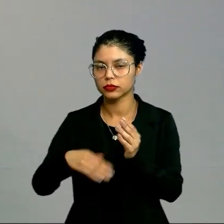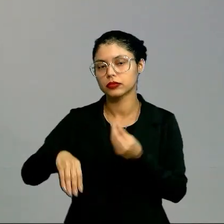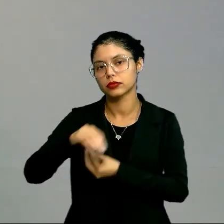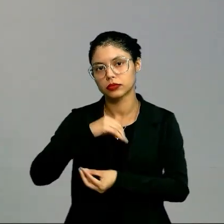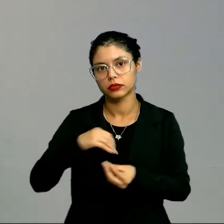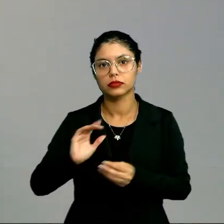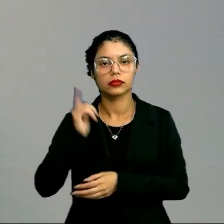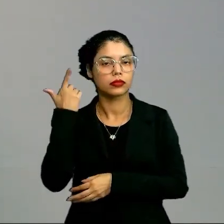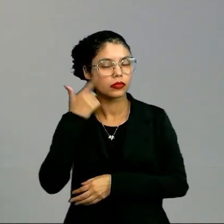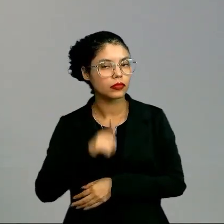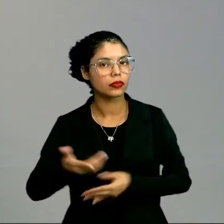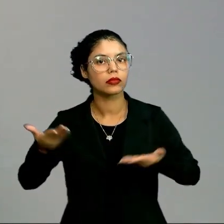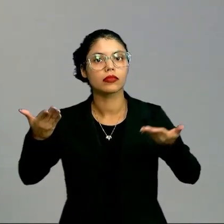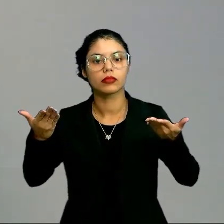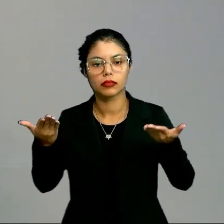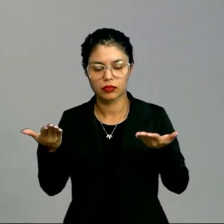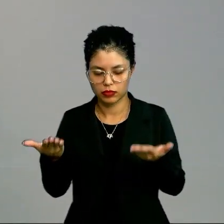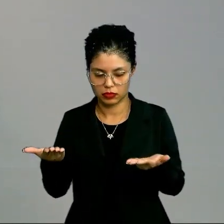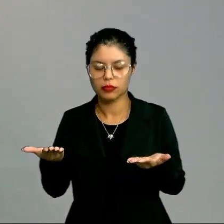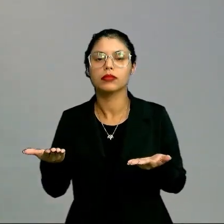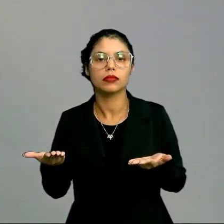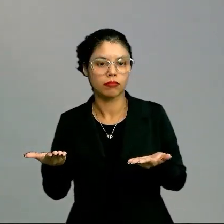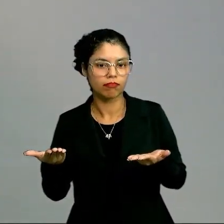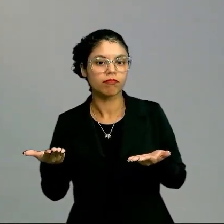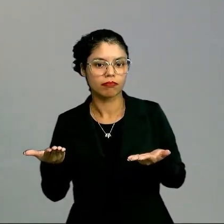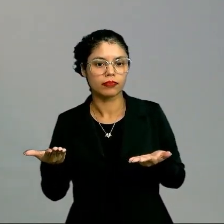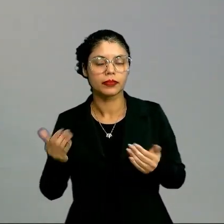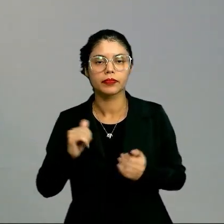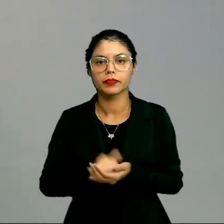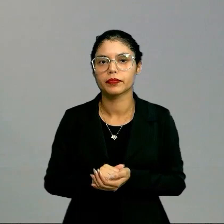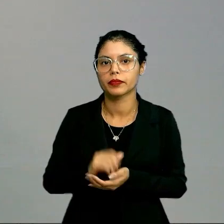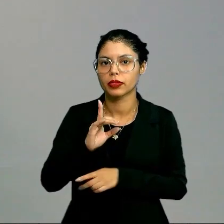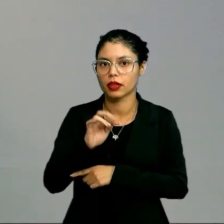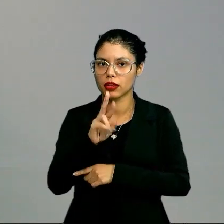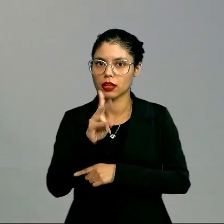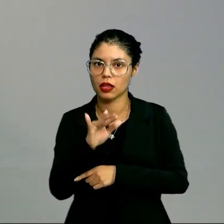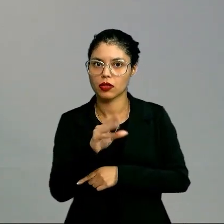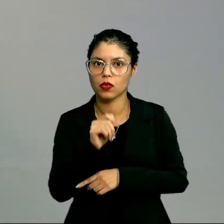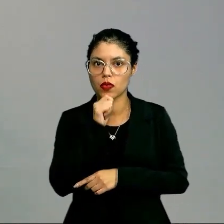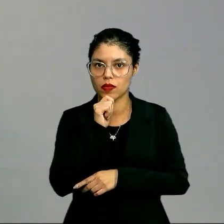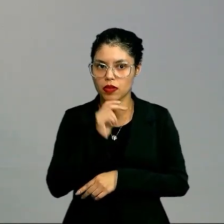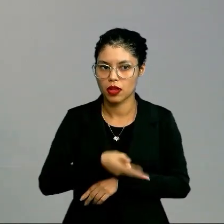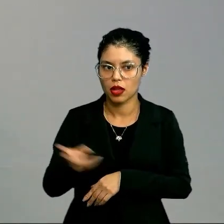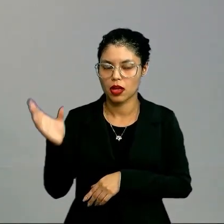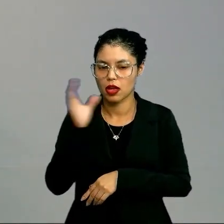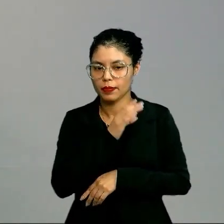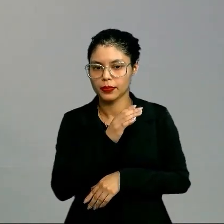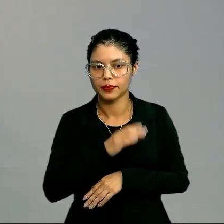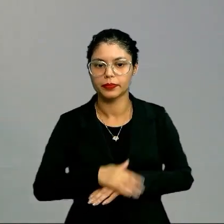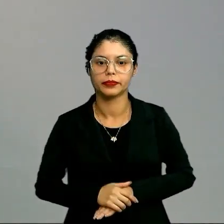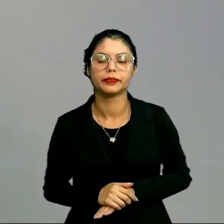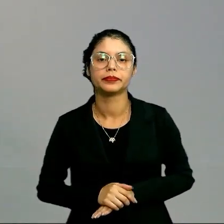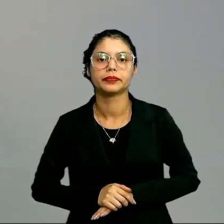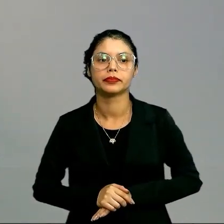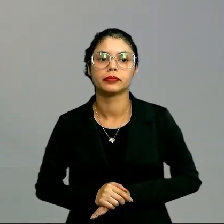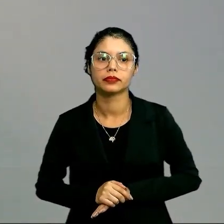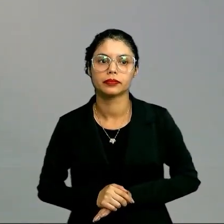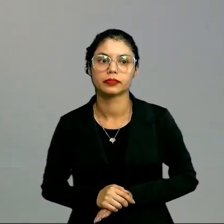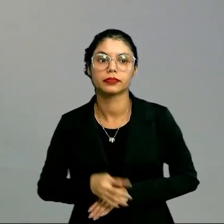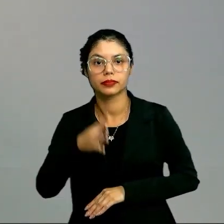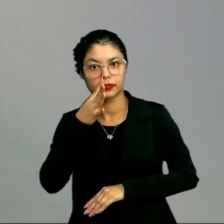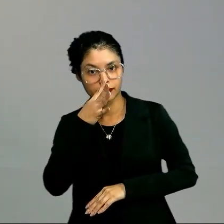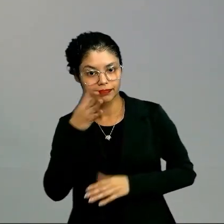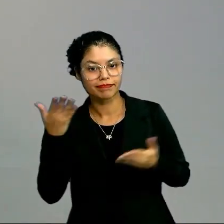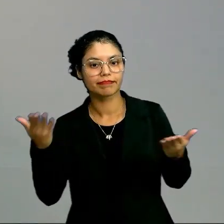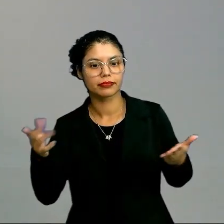reação atinja o estado de equilíbrio. Então, reações catalisadas ocorrem de maneira mais rápida. E para nossa surpresa, nós